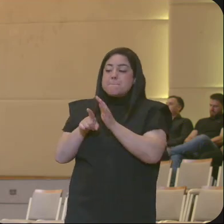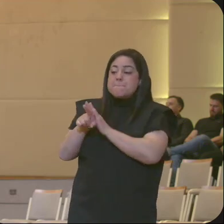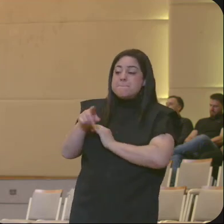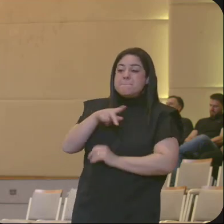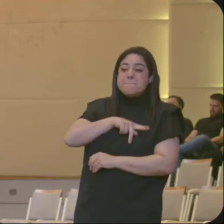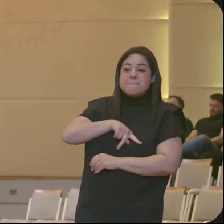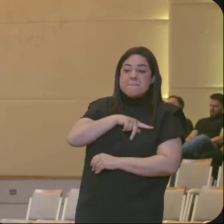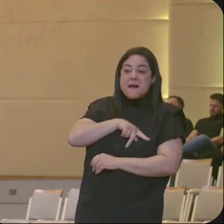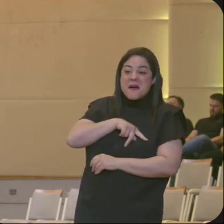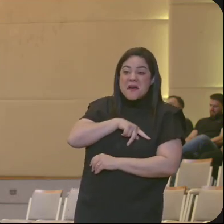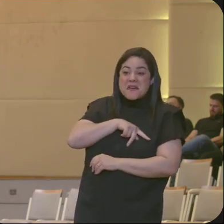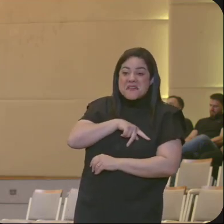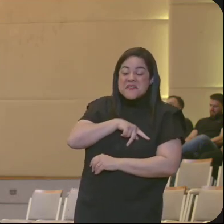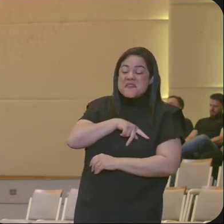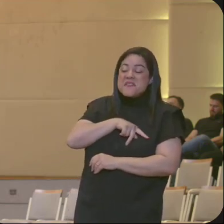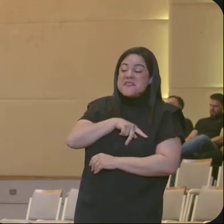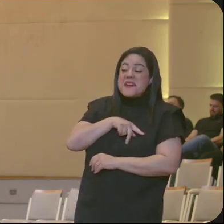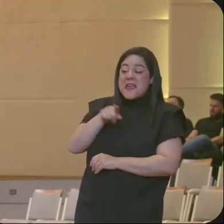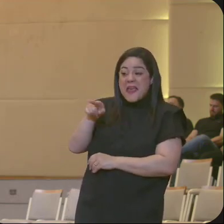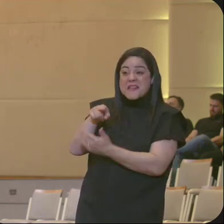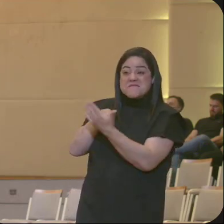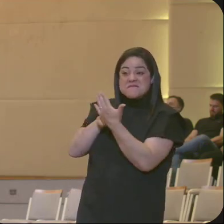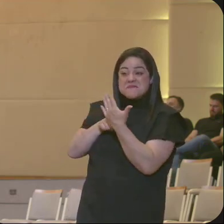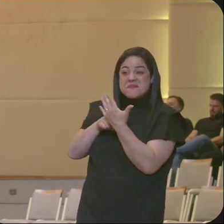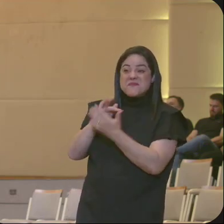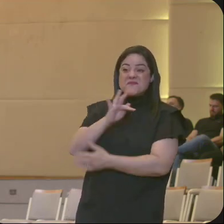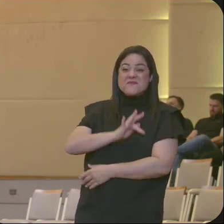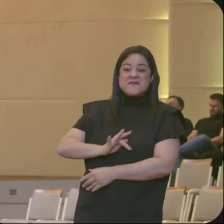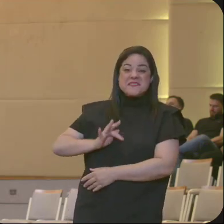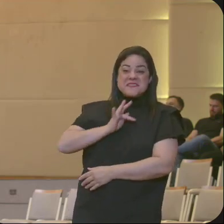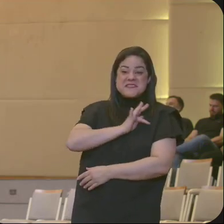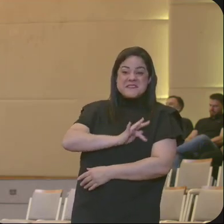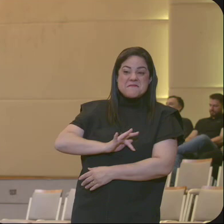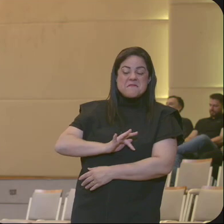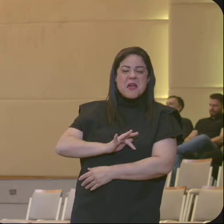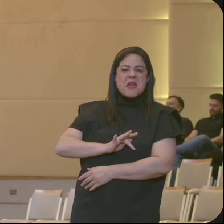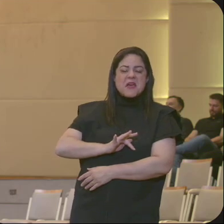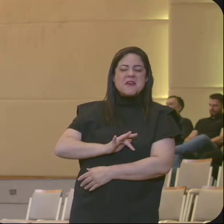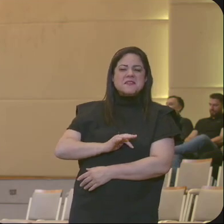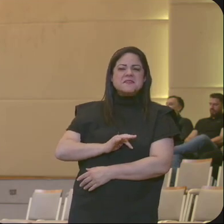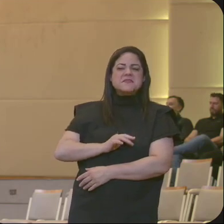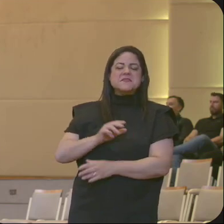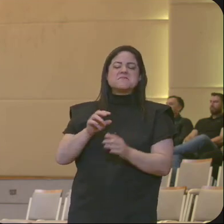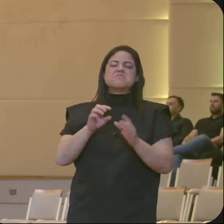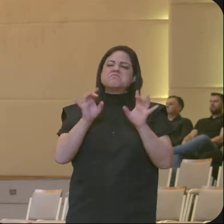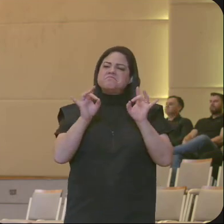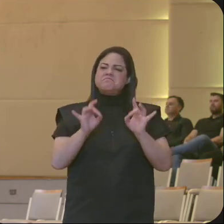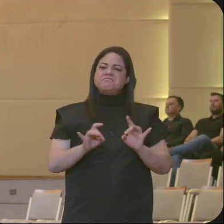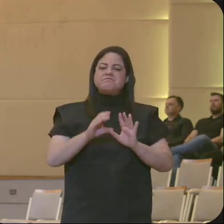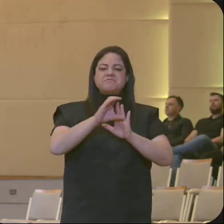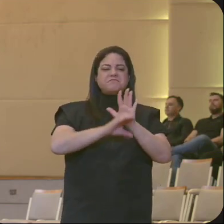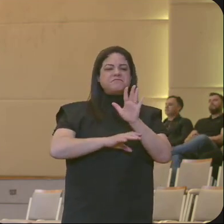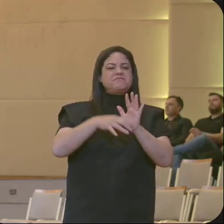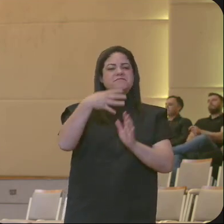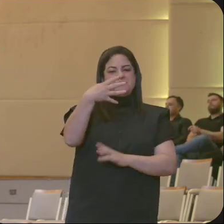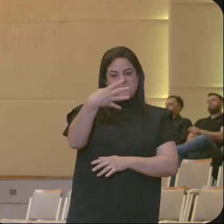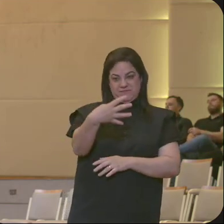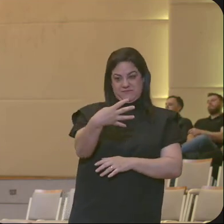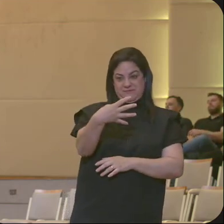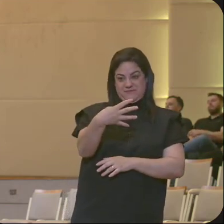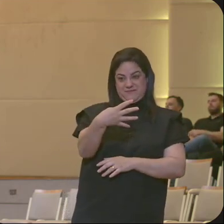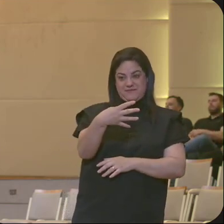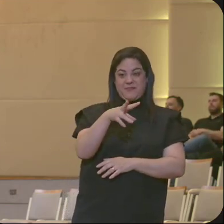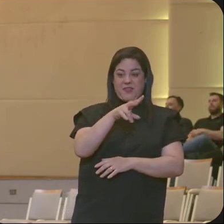Paulo, ele nos apresentaria essa carta, a carta dele aos Filipenses, em especial o capítulo 4, que é o capítulo que a